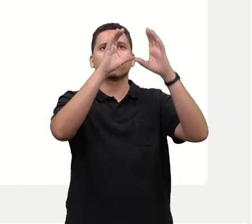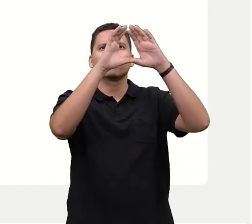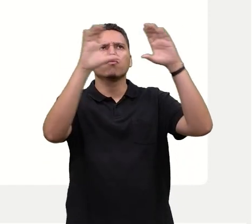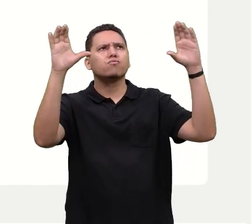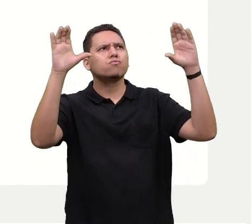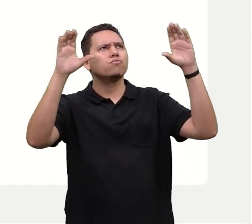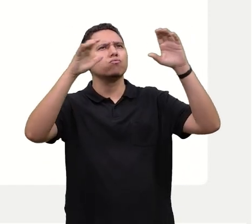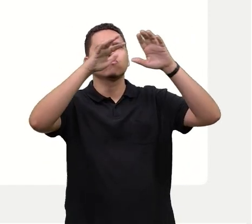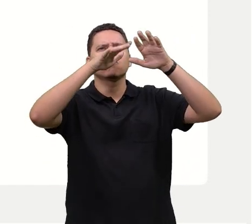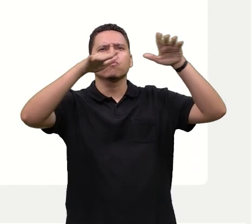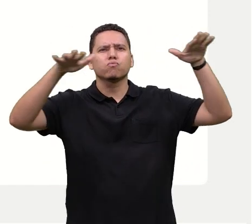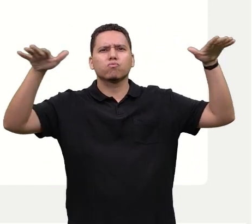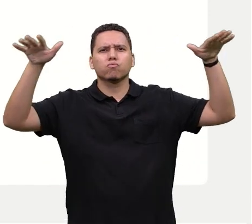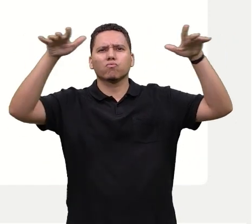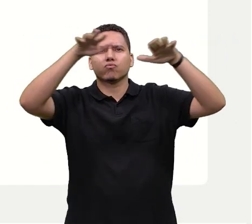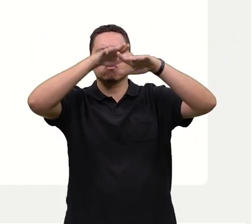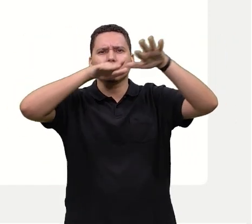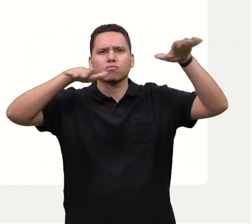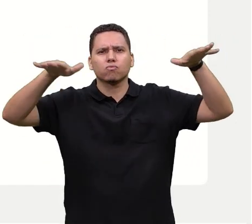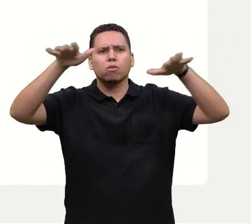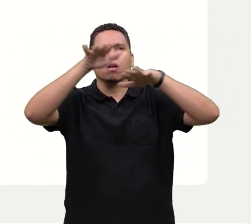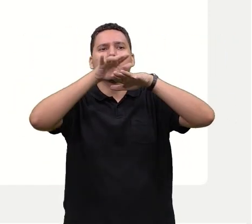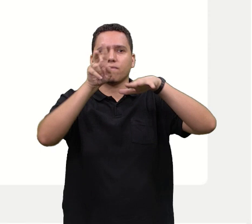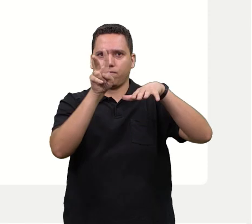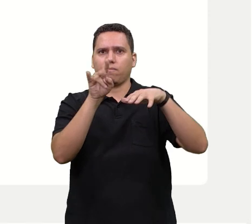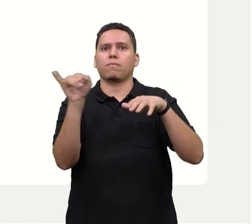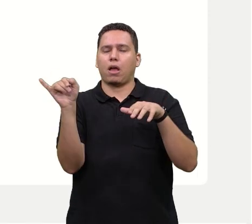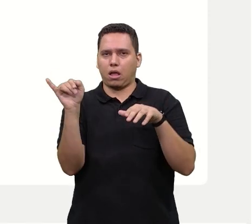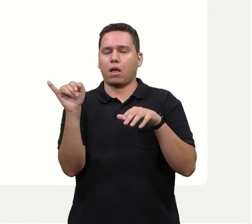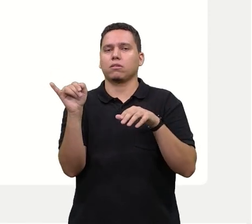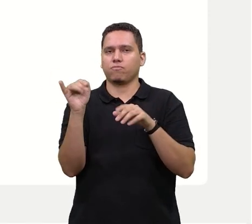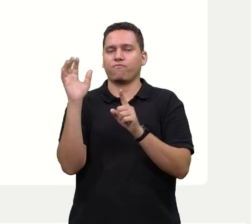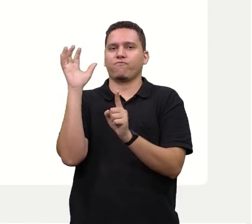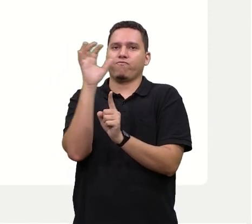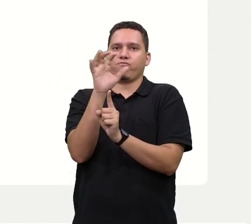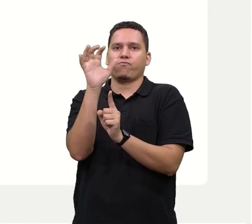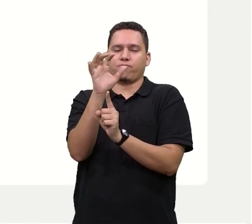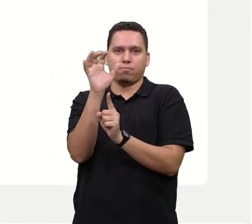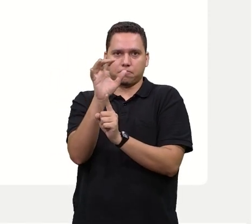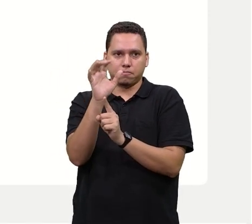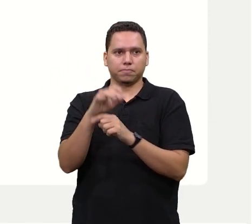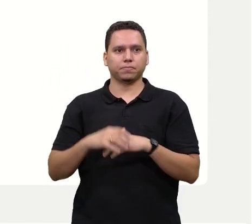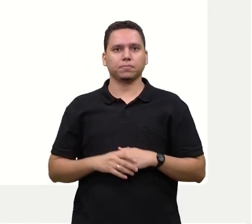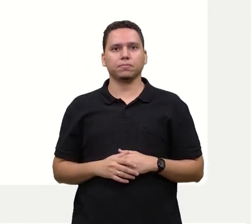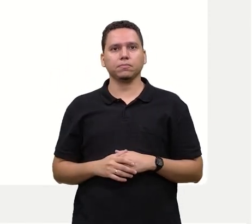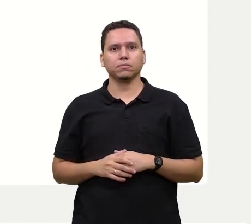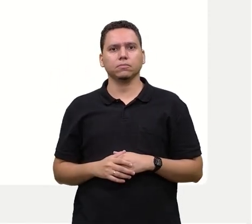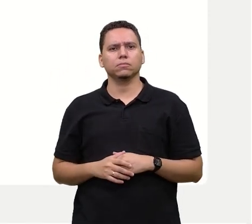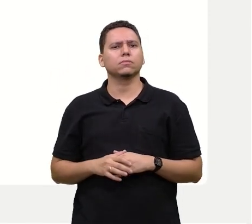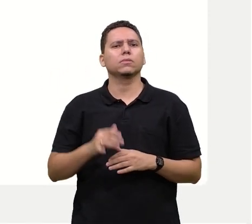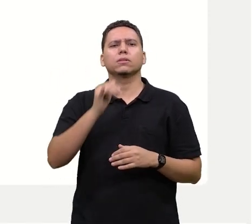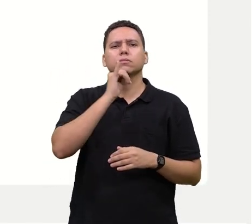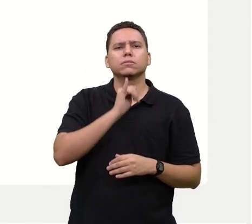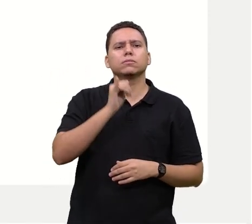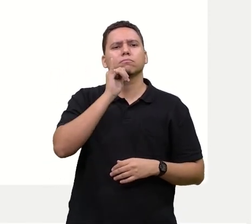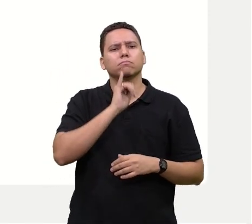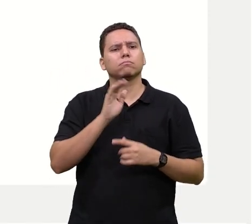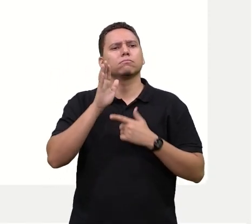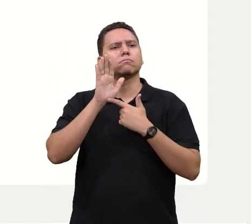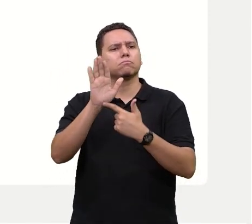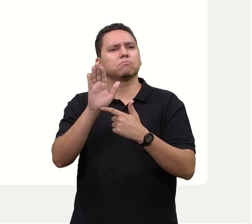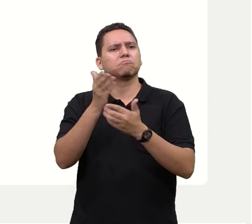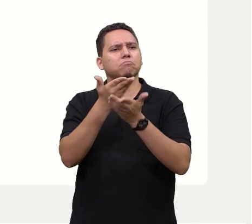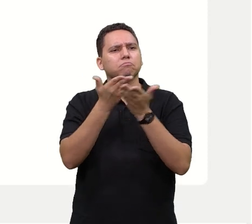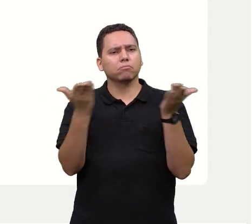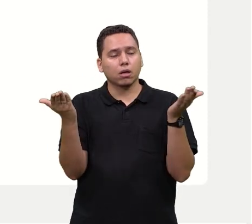devido à eletrização por indução. Isso é uma coisa que você vai precisar lembrar, eu espero que vocês consigam não esquecer. São exemplos que você tem nessa parte de eletrização